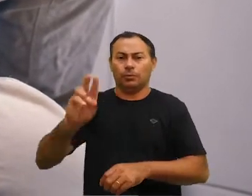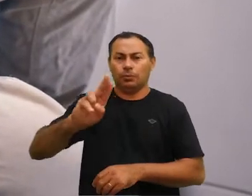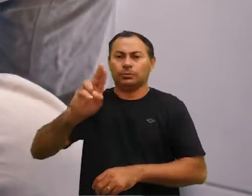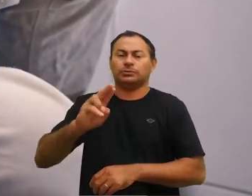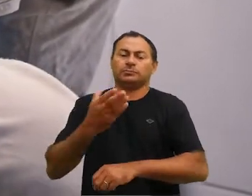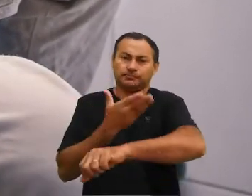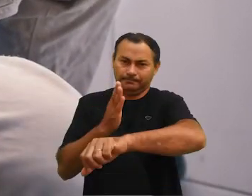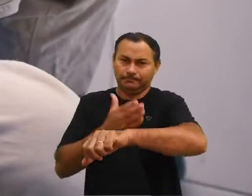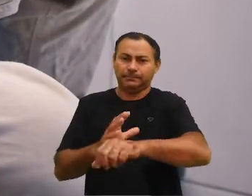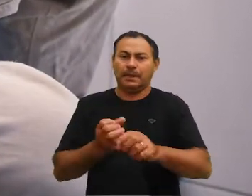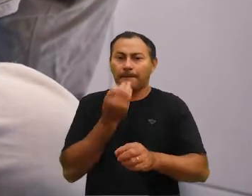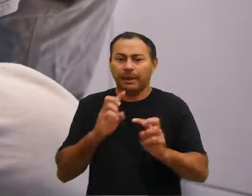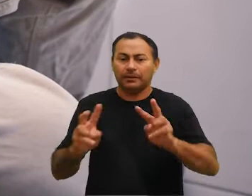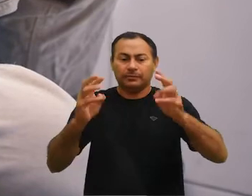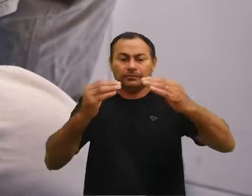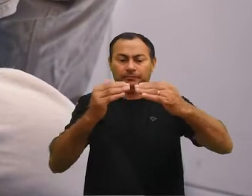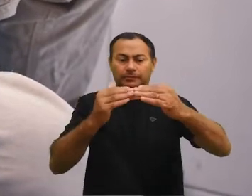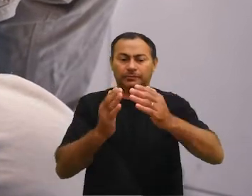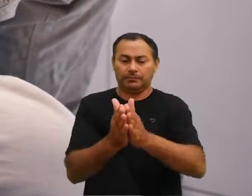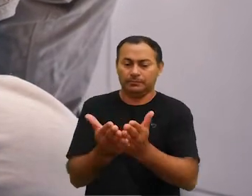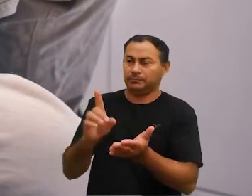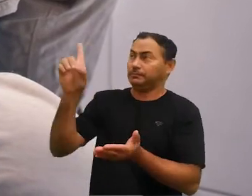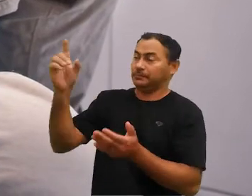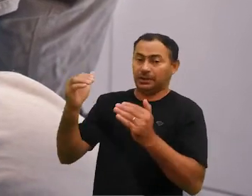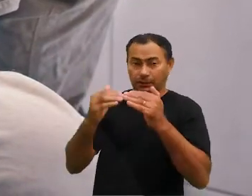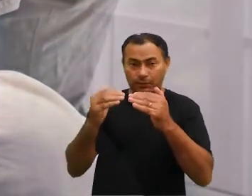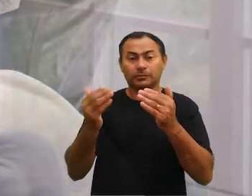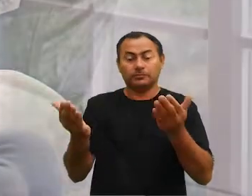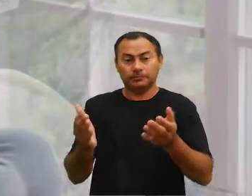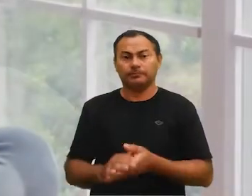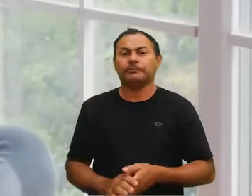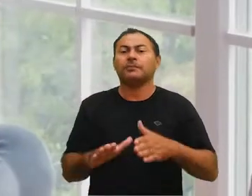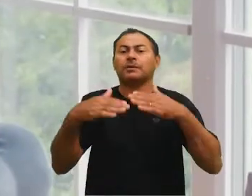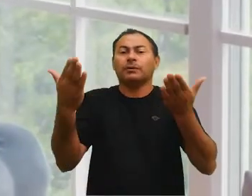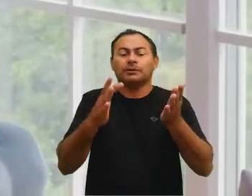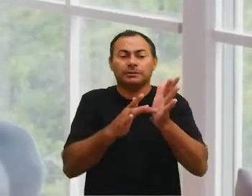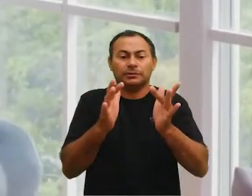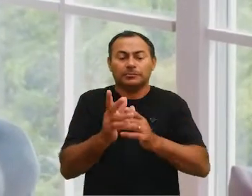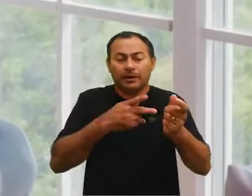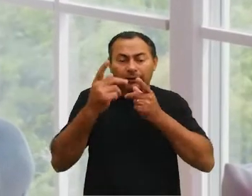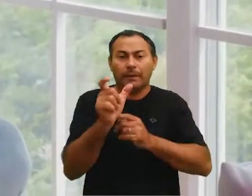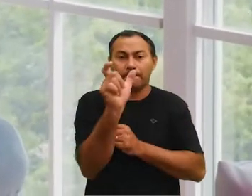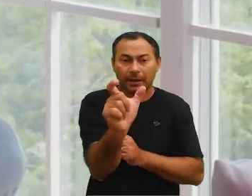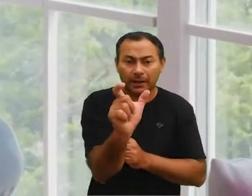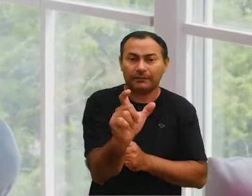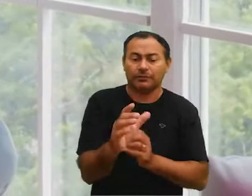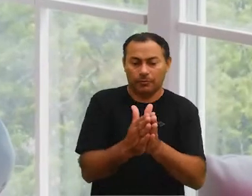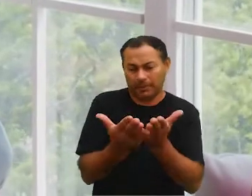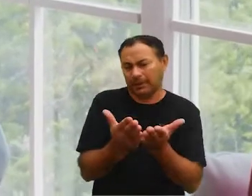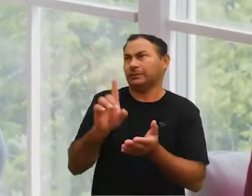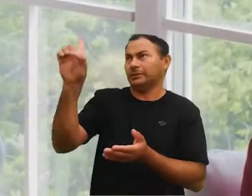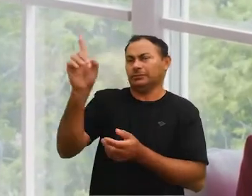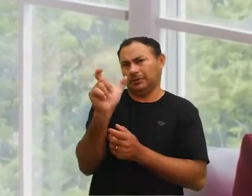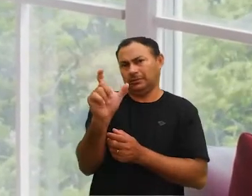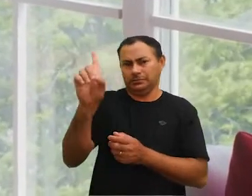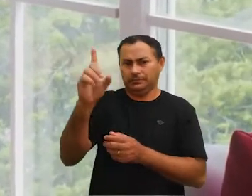a aplicação delas está de acordo com a palavra de Deus. Quando Jesus mencionou palavra de Deus,